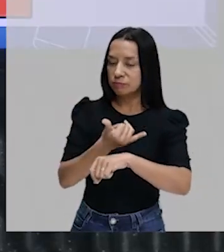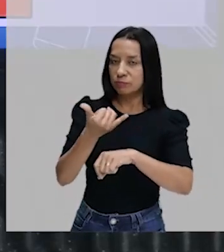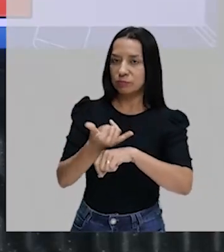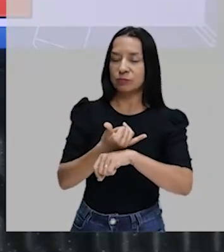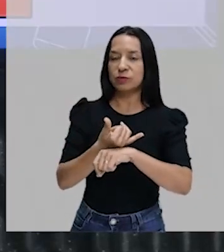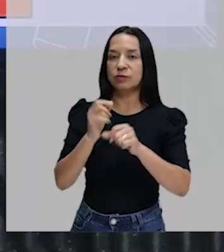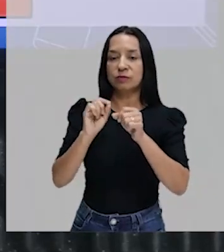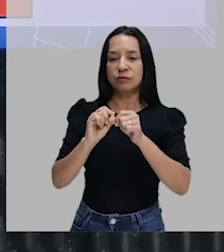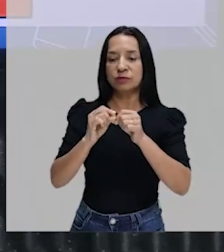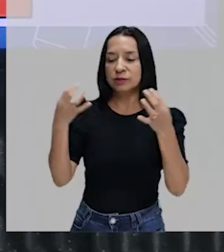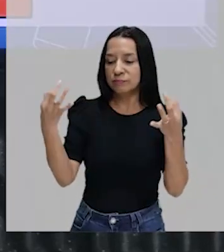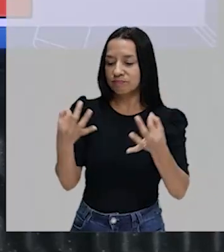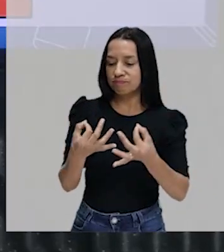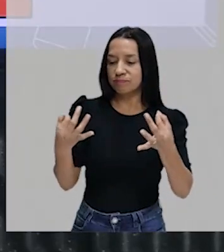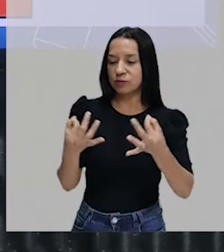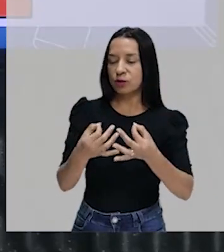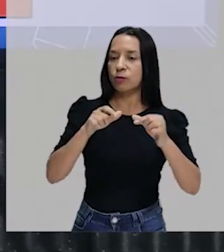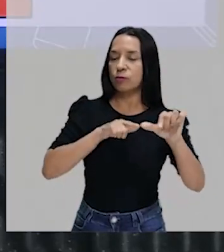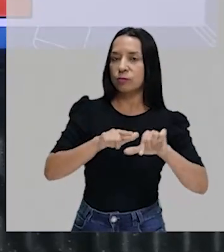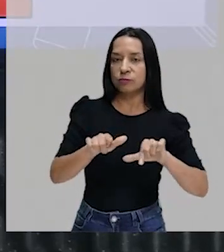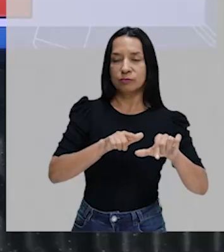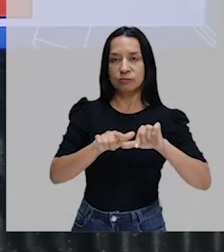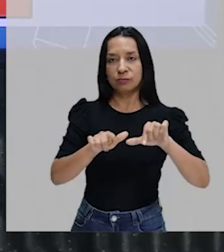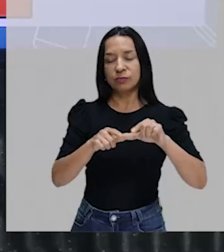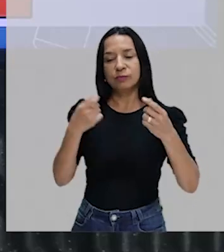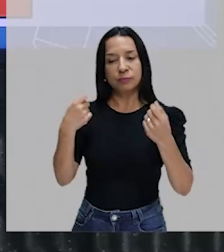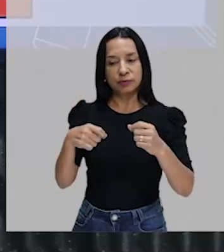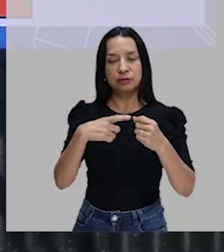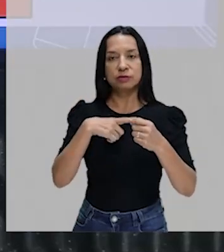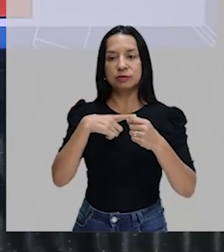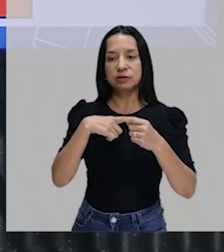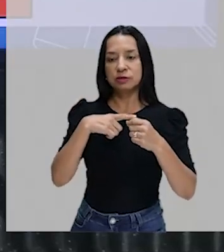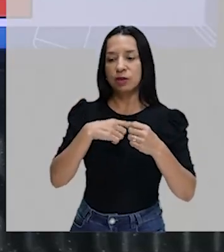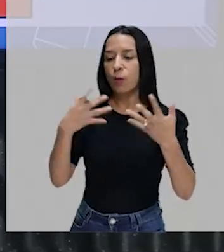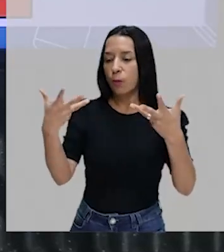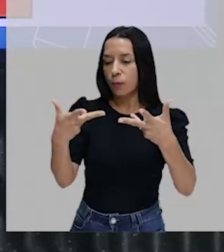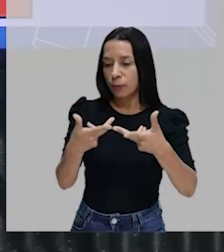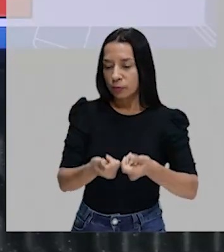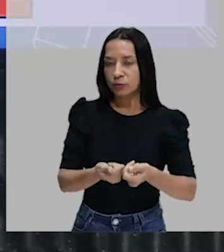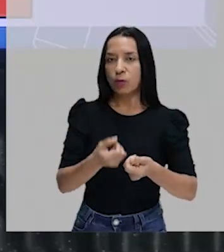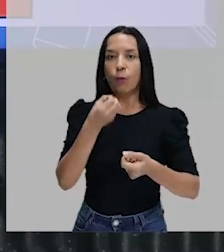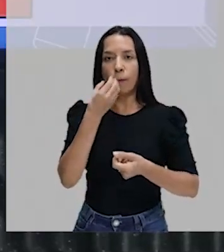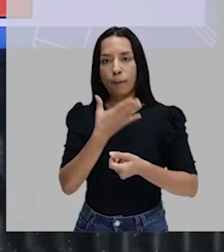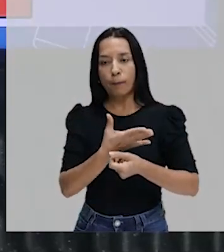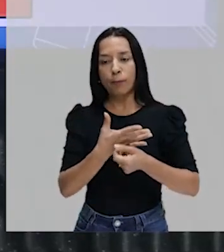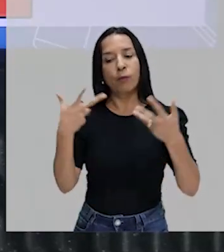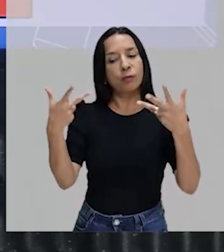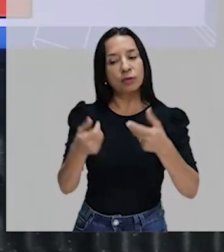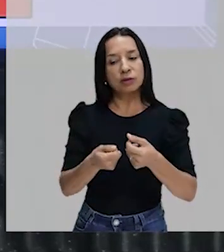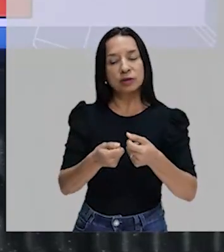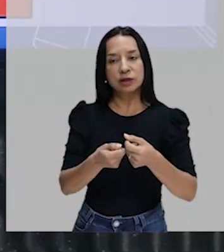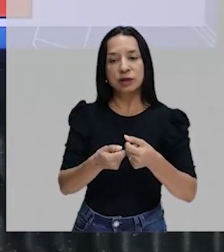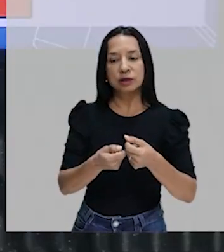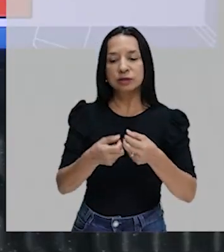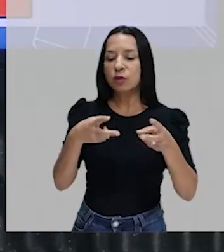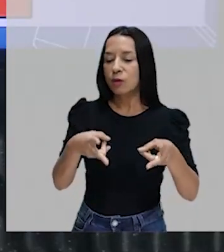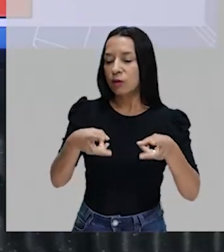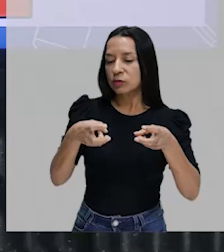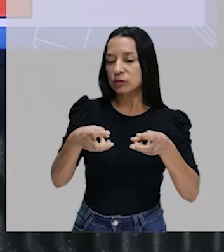forma eficiente o seu trabalho, ela tem que ter um bom rendimento. E um bom rendimento ela vai adquirir através de